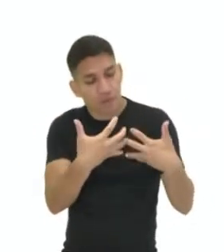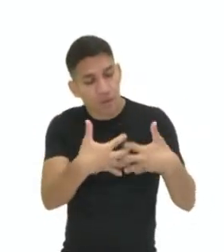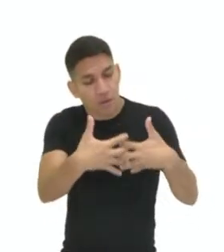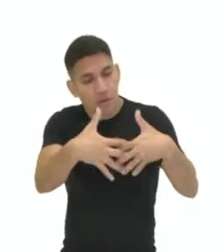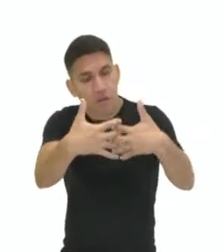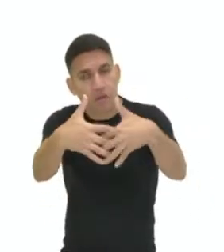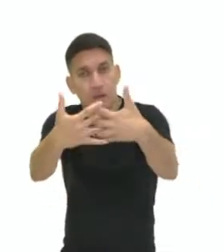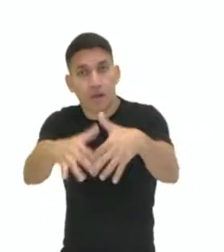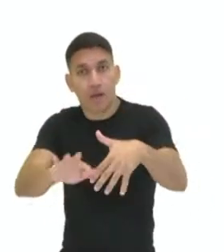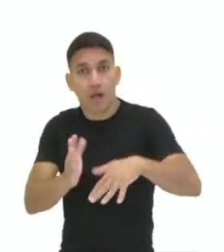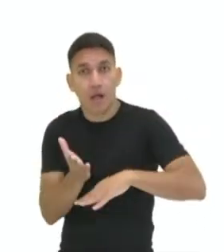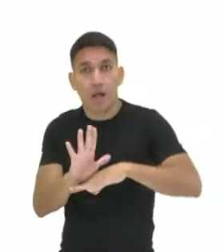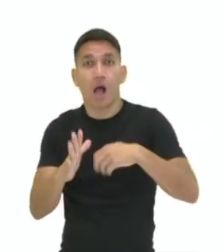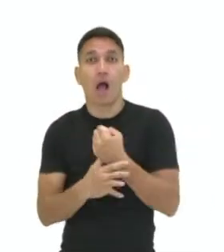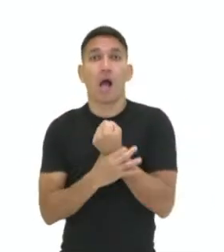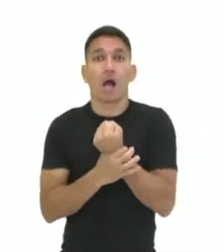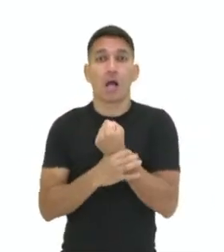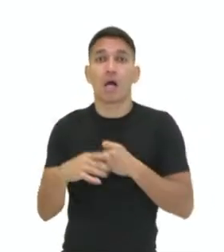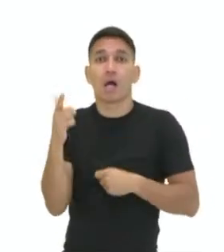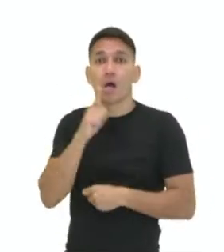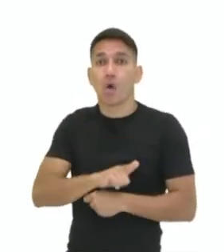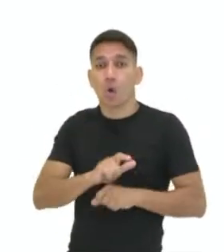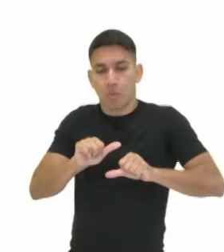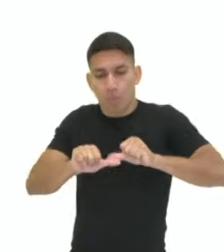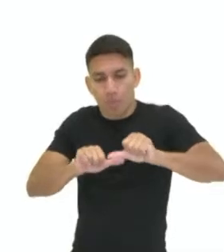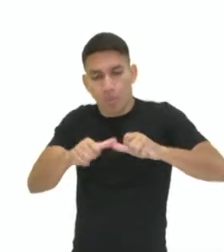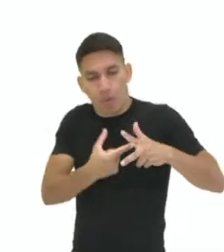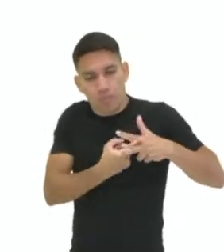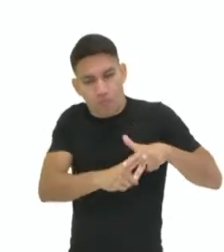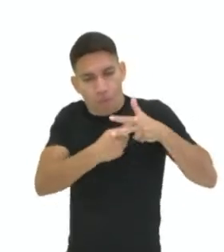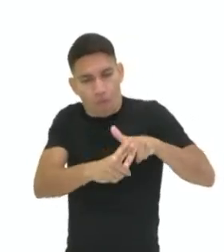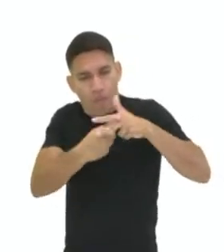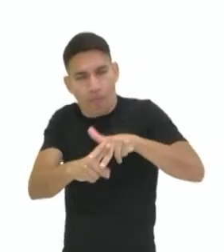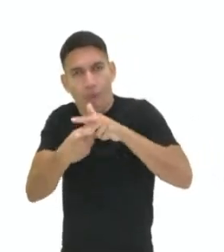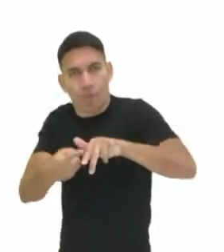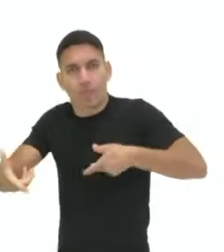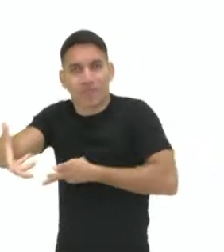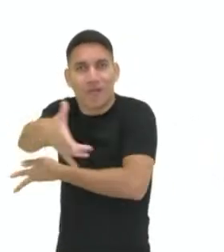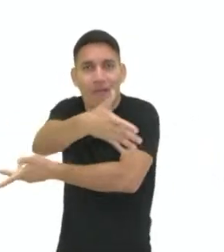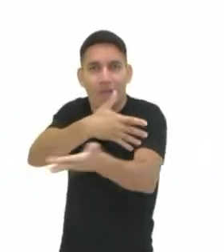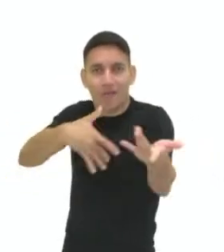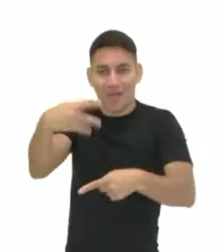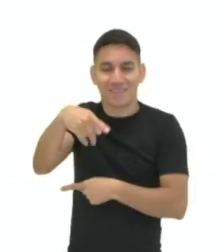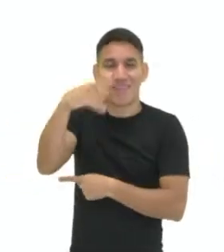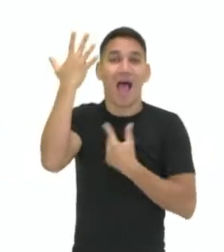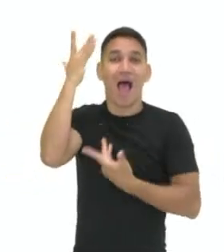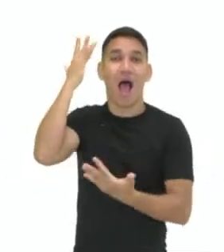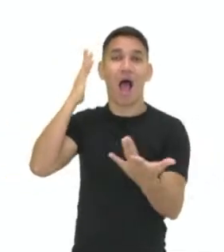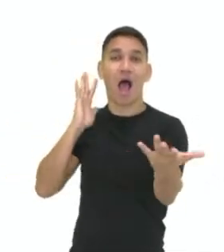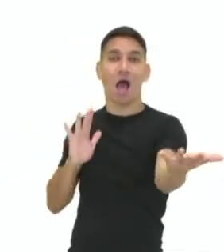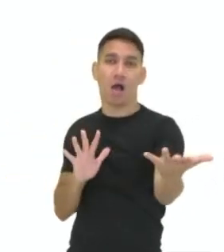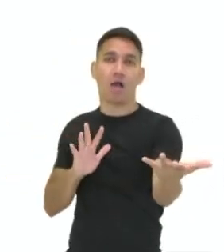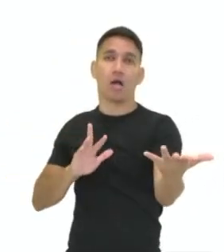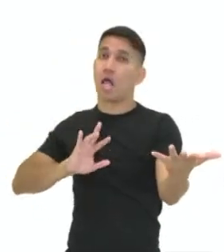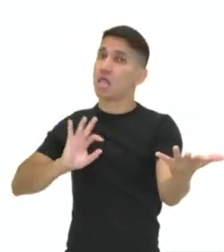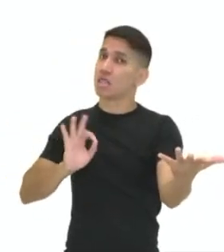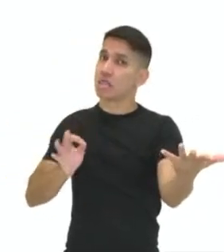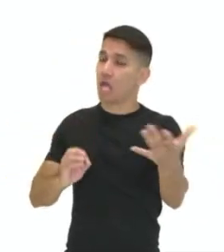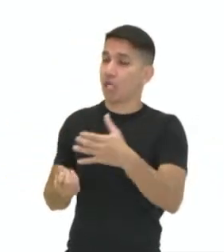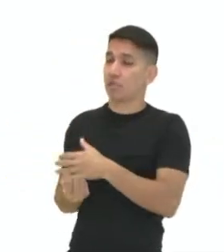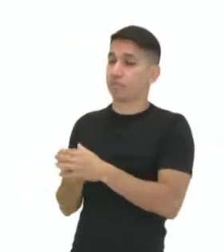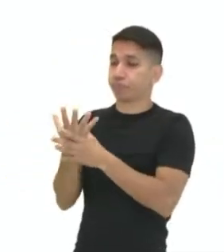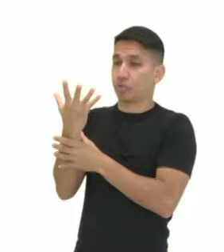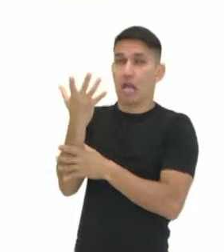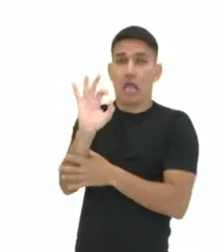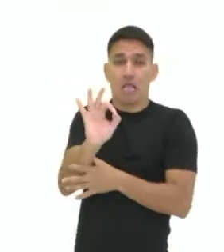garante a reciclagem desses elementos químicos no meio, tá? Veja, na natureza nada se cria, nada se destrói,